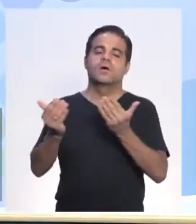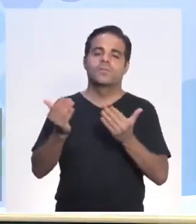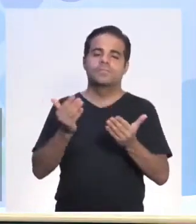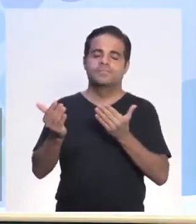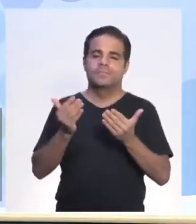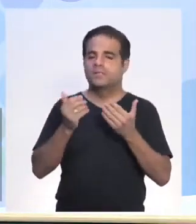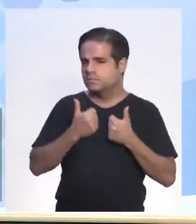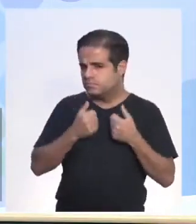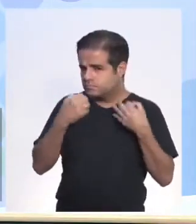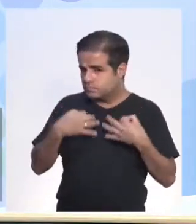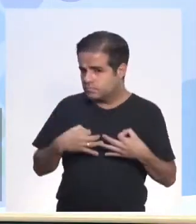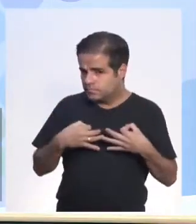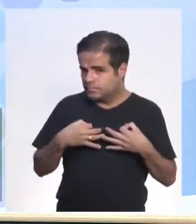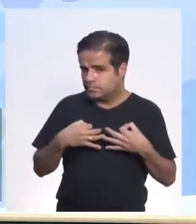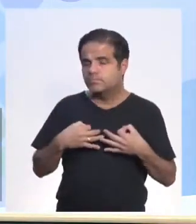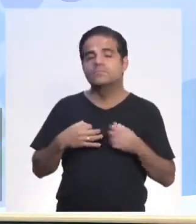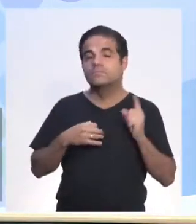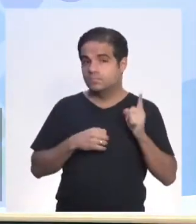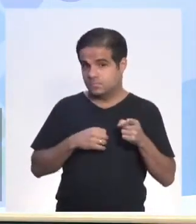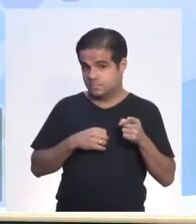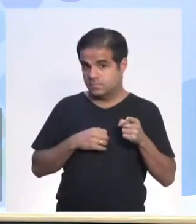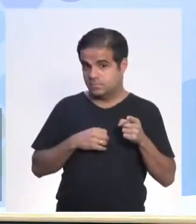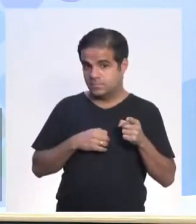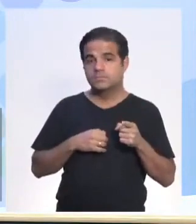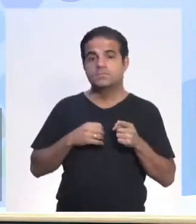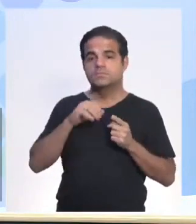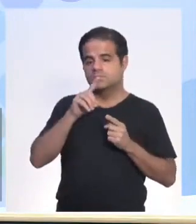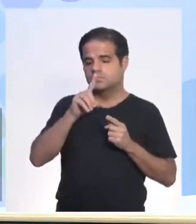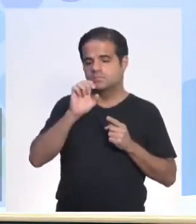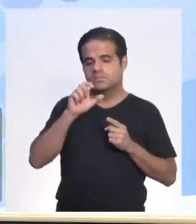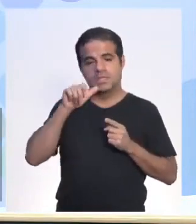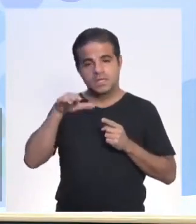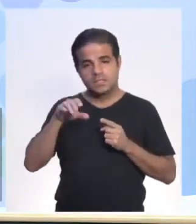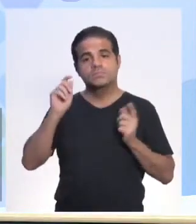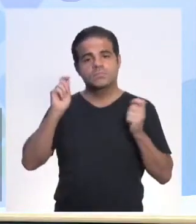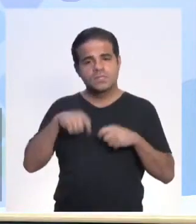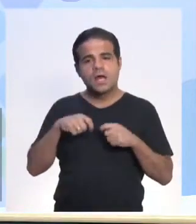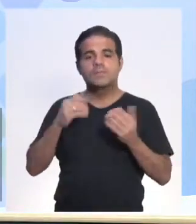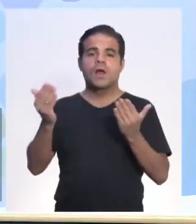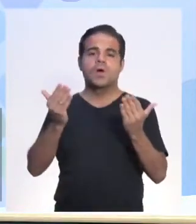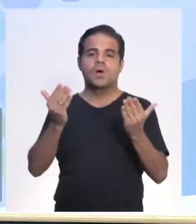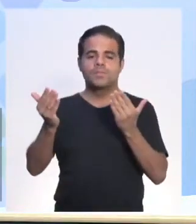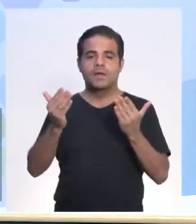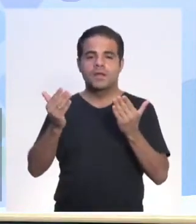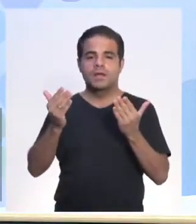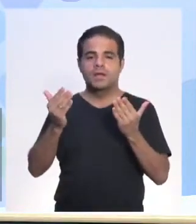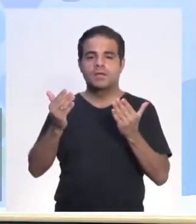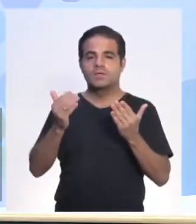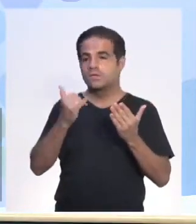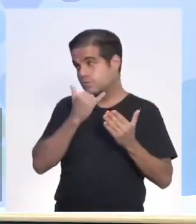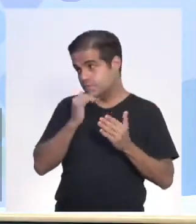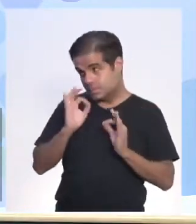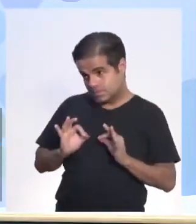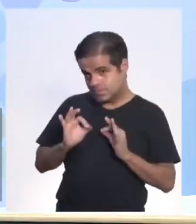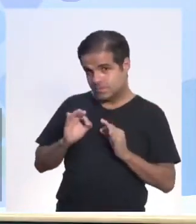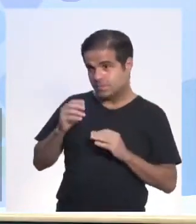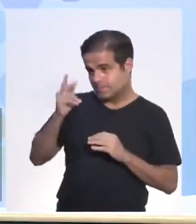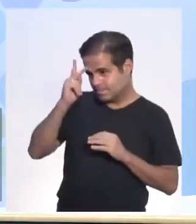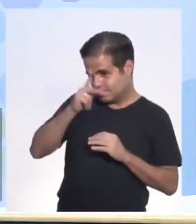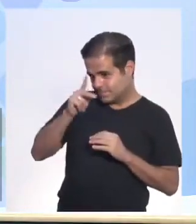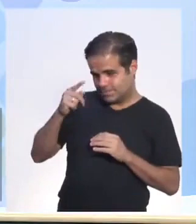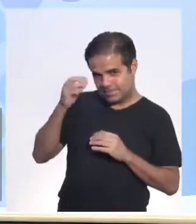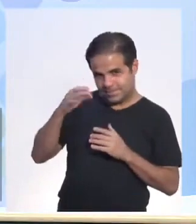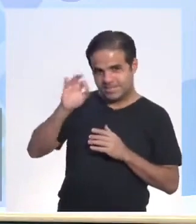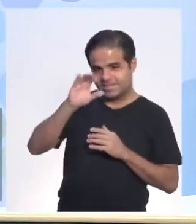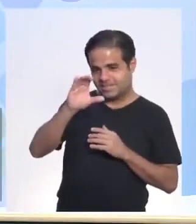comparação. Correto? Então, aqui, nos décimos, já dá para comparar. Nos centésimos. Ah, desculpa. Obrigada, professora Roberta.